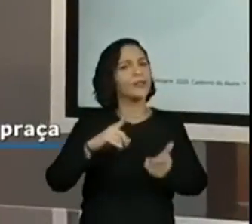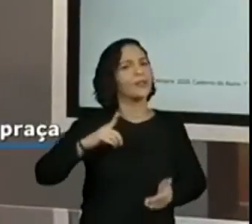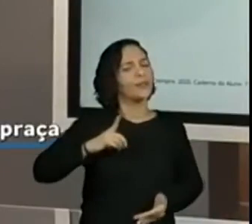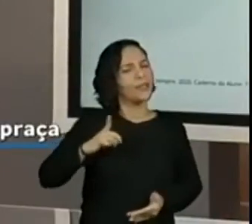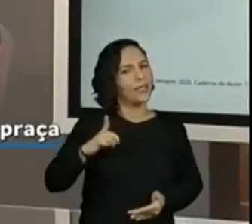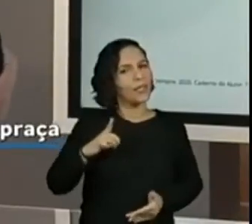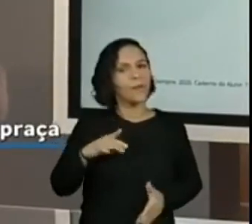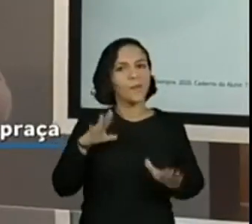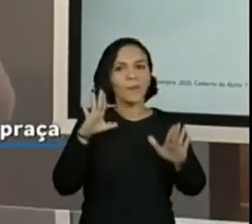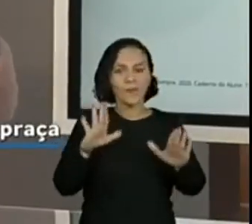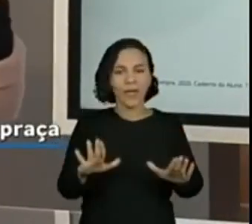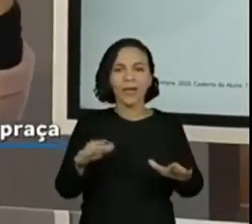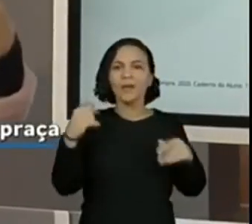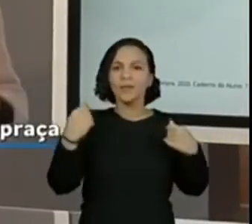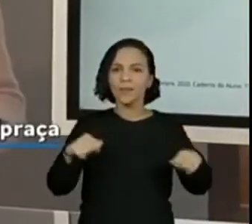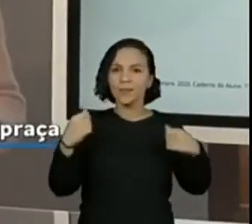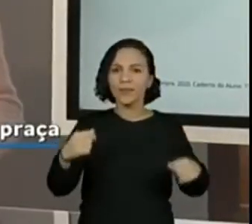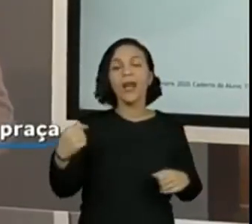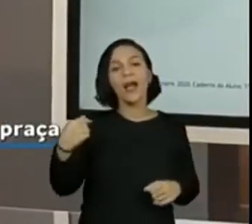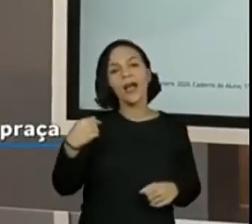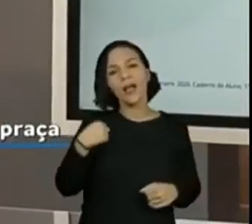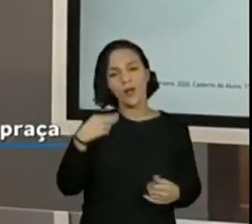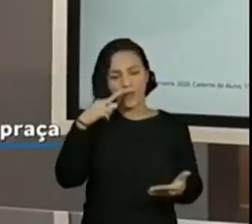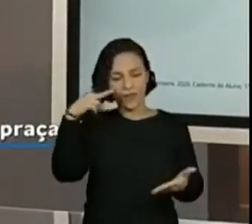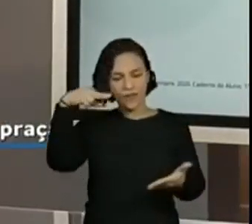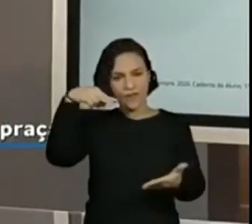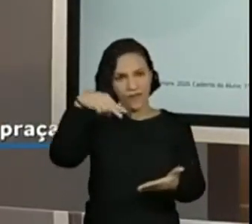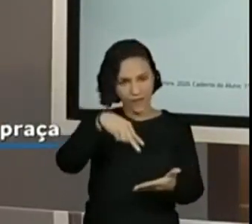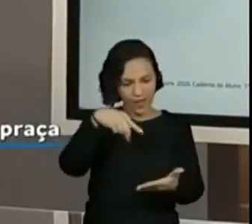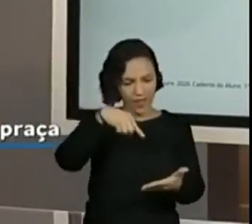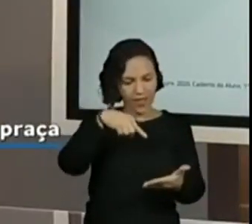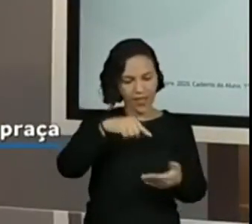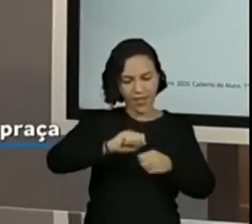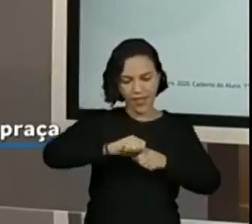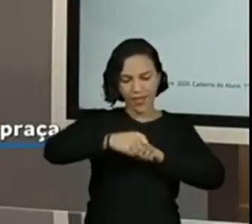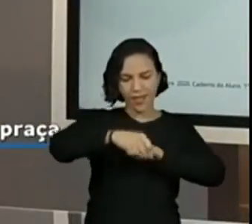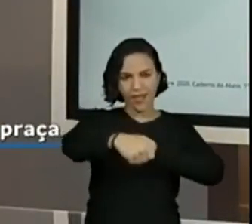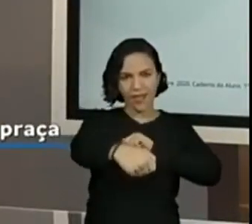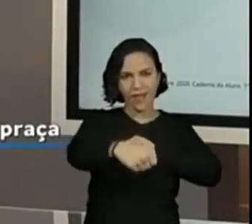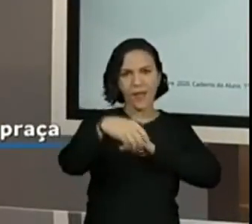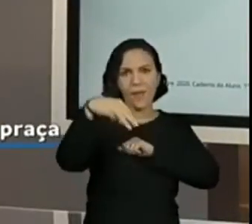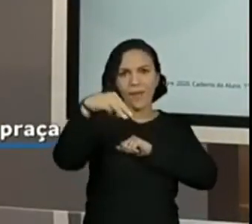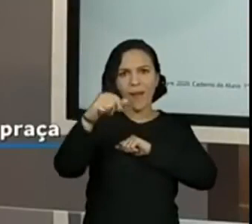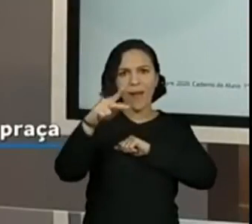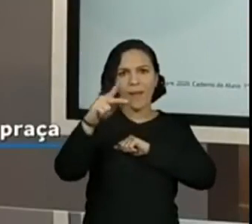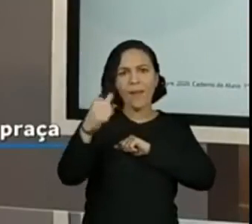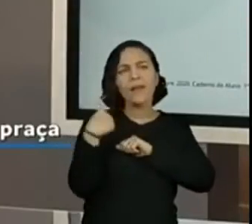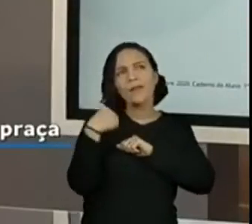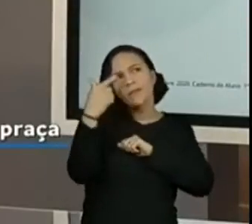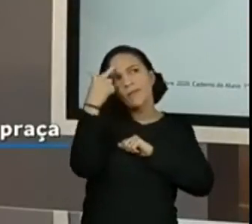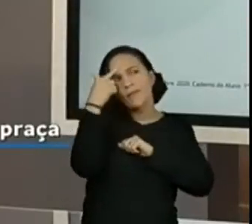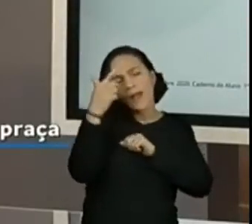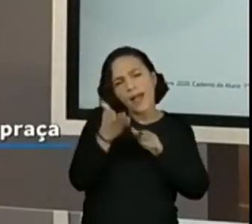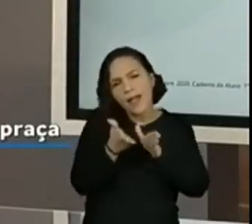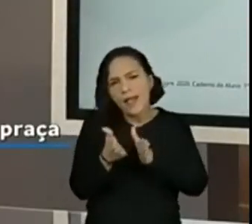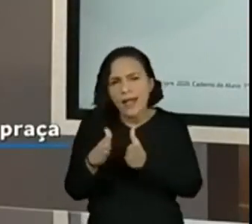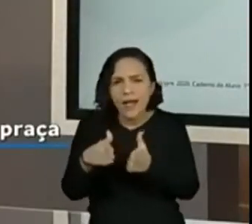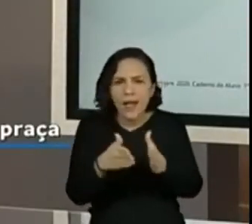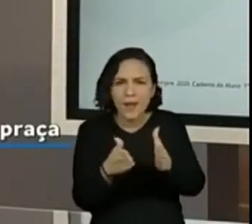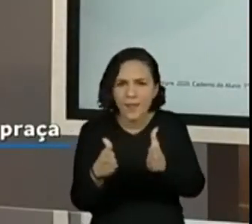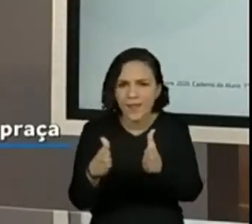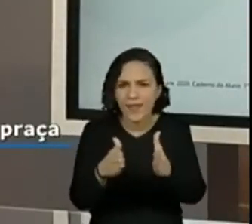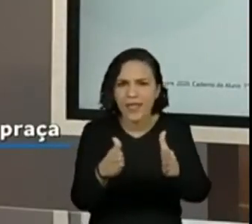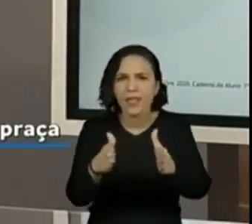criançada, aprendam a olhar um mapa, guardar ele ali na sua cabecinha para chegar em algum lugar, porque tecnologia